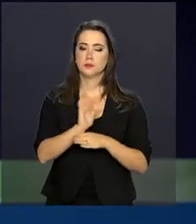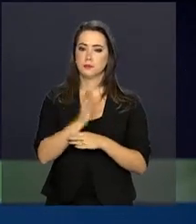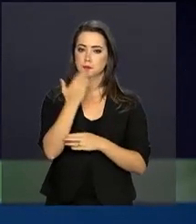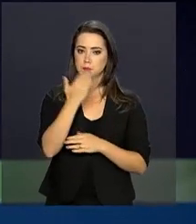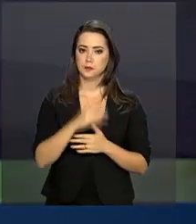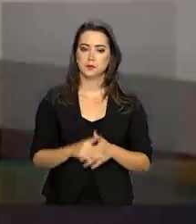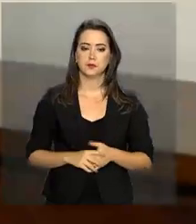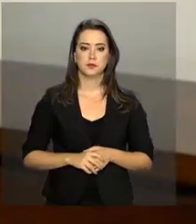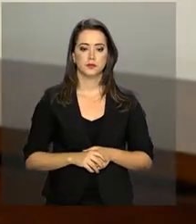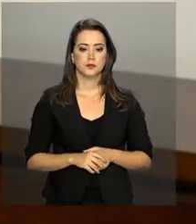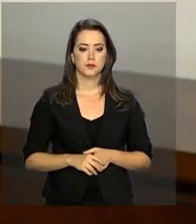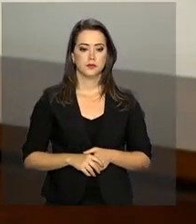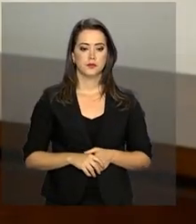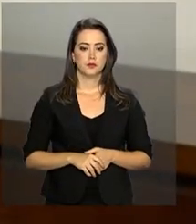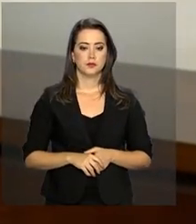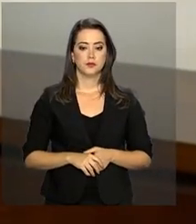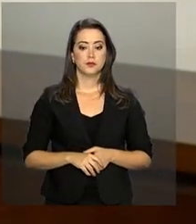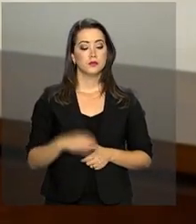Lopes.